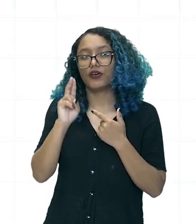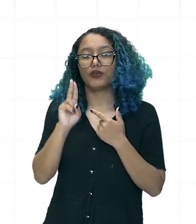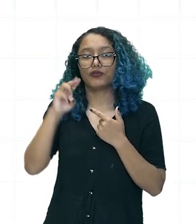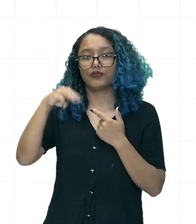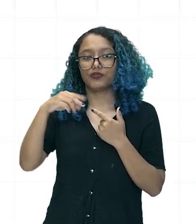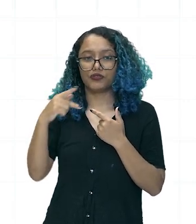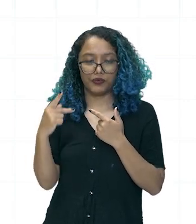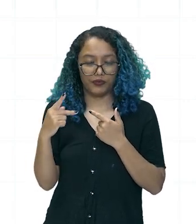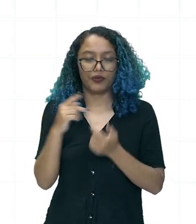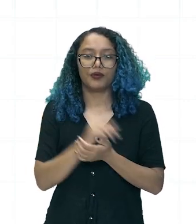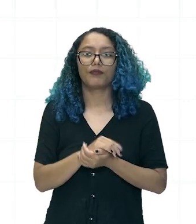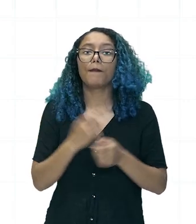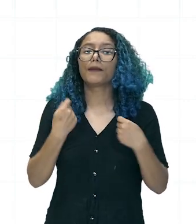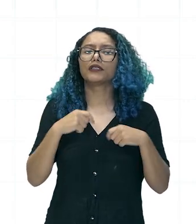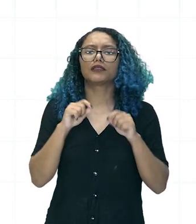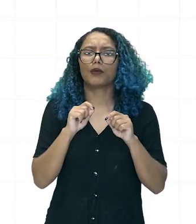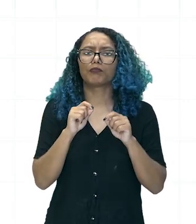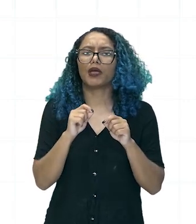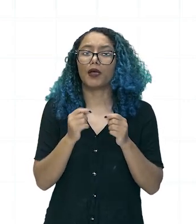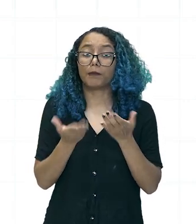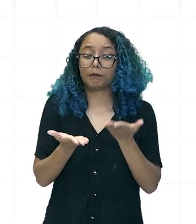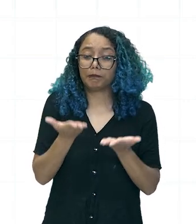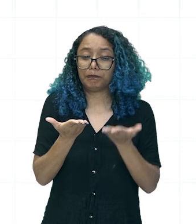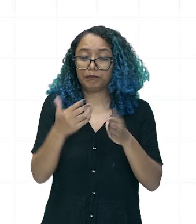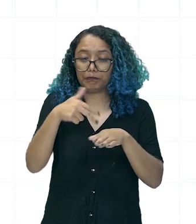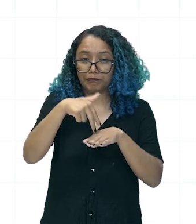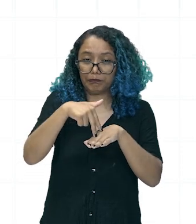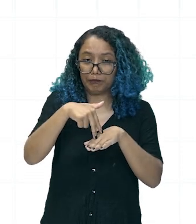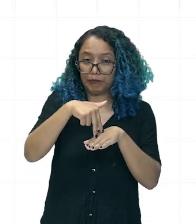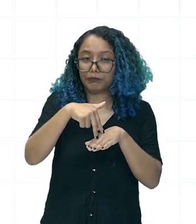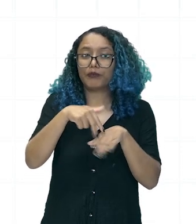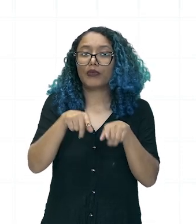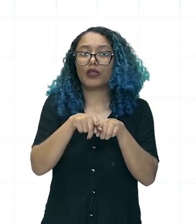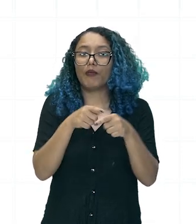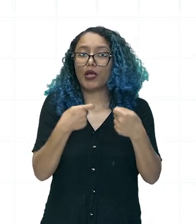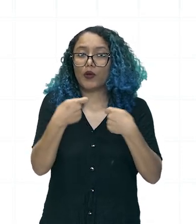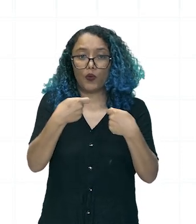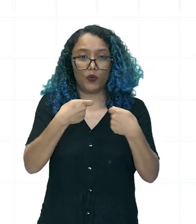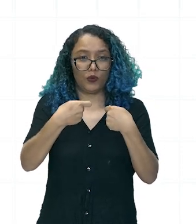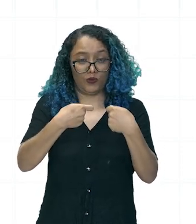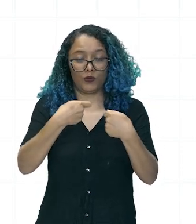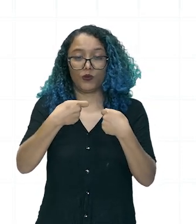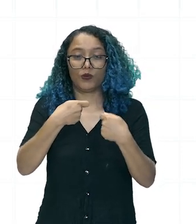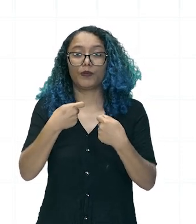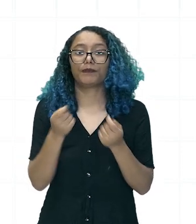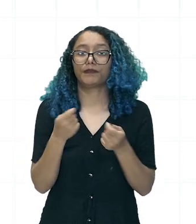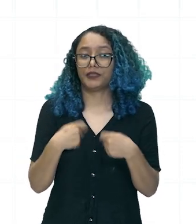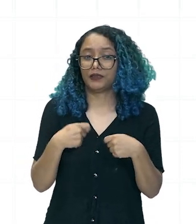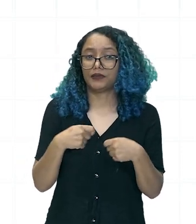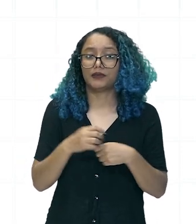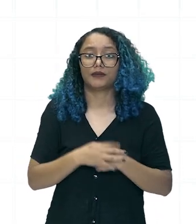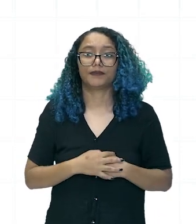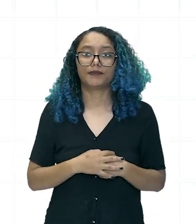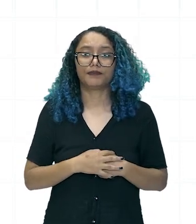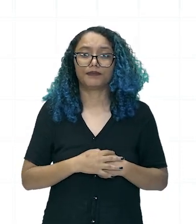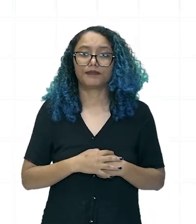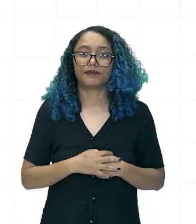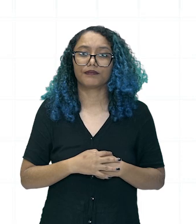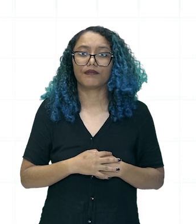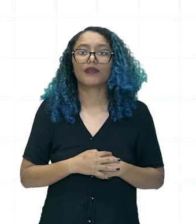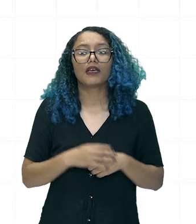na realização de movimentos coreografados em um step, instrumento que simula um degrau de escada.